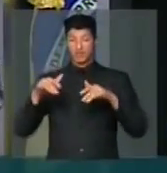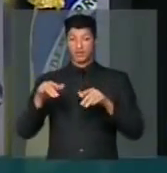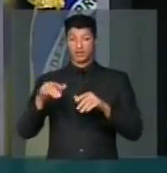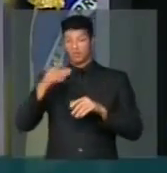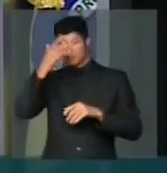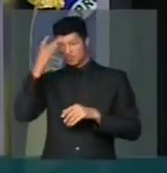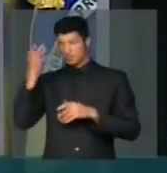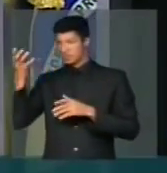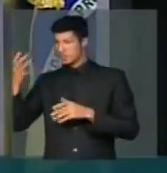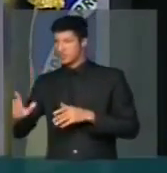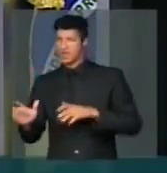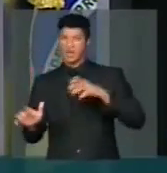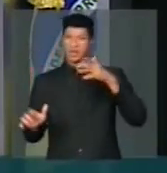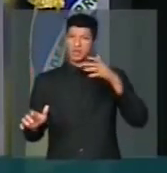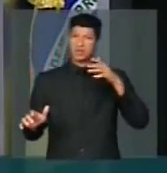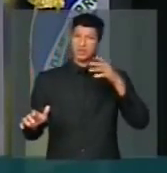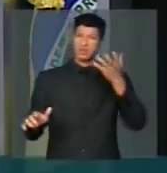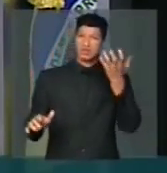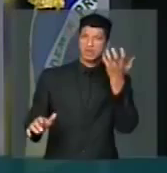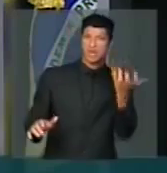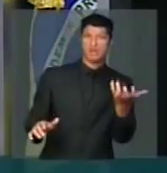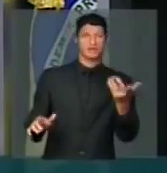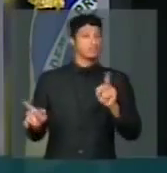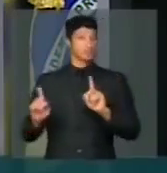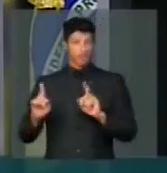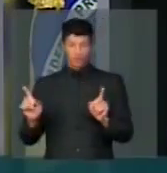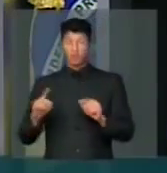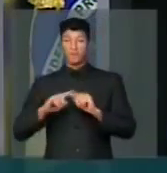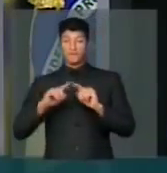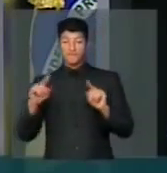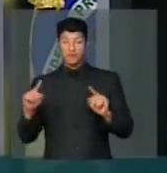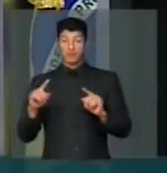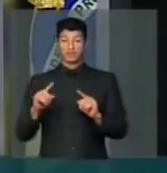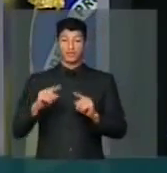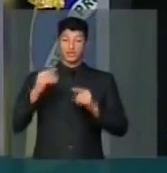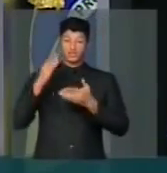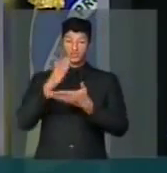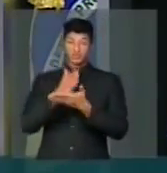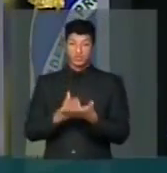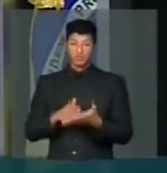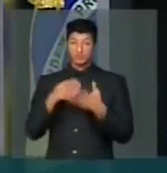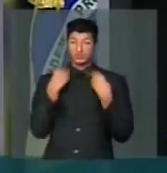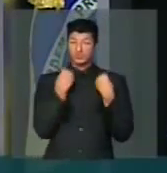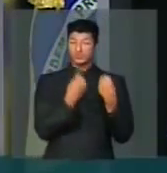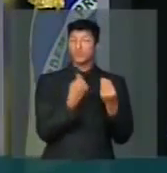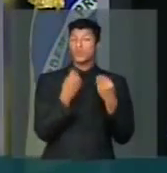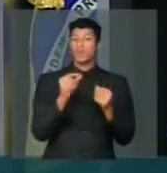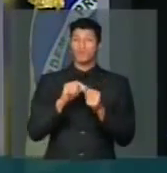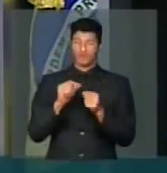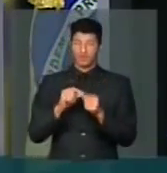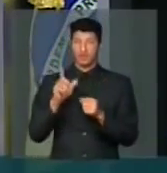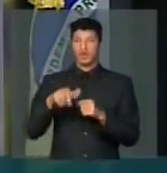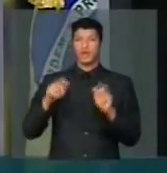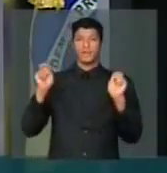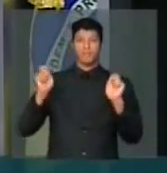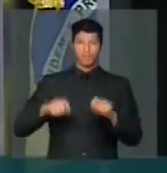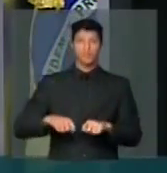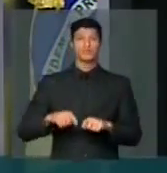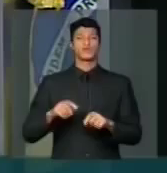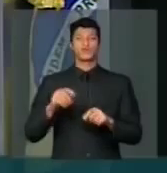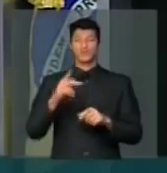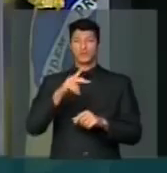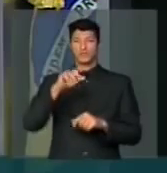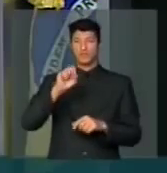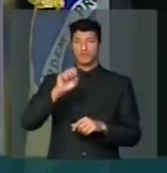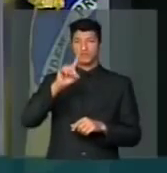entre aqueles que não querem mudar e aqueles que querem, mas sim a divisão de como fazê-lo. E isso é possível, e